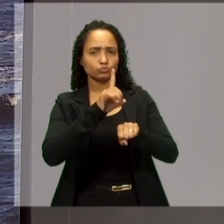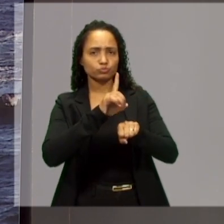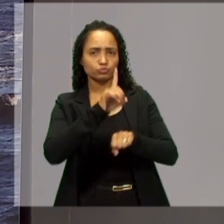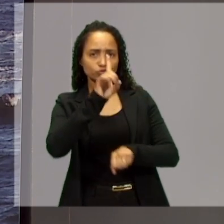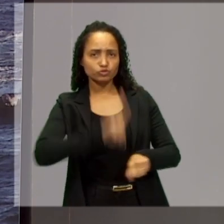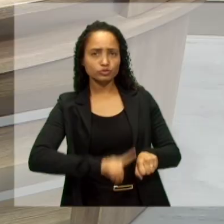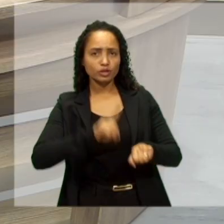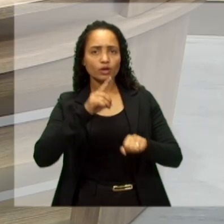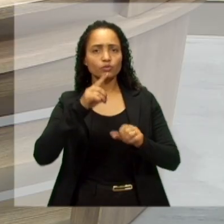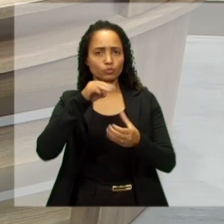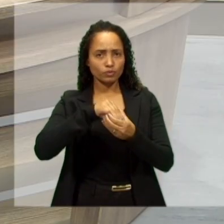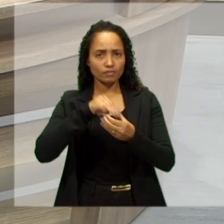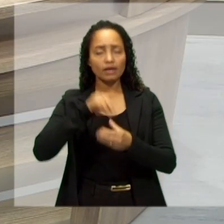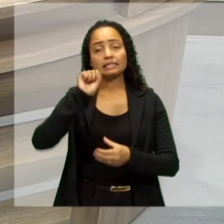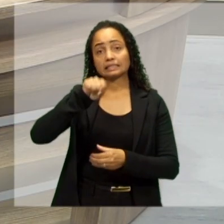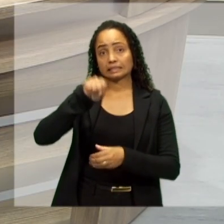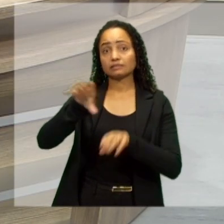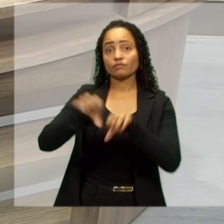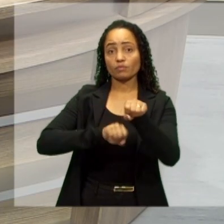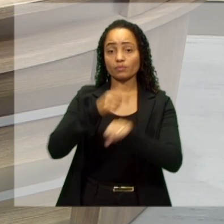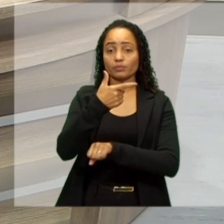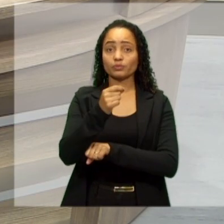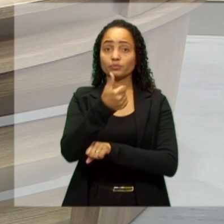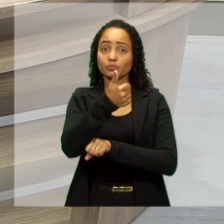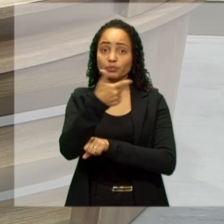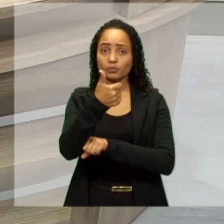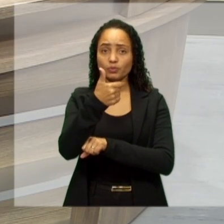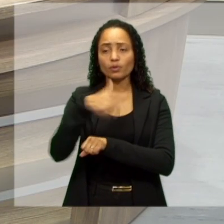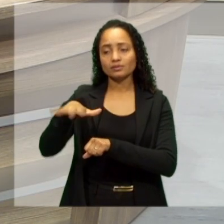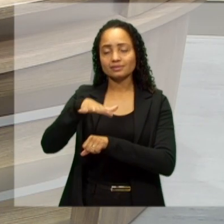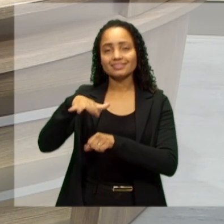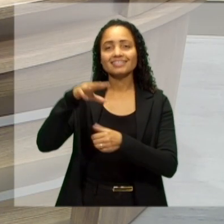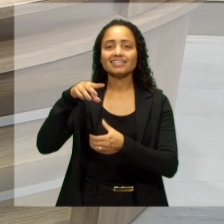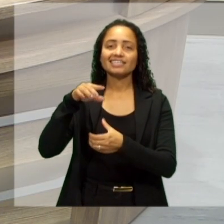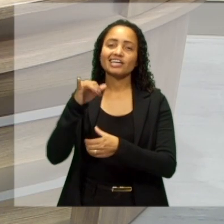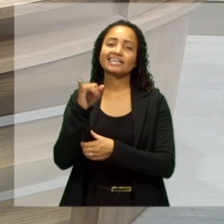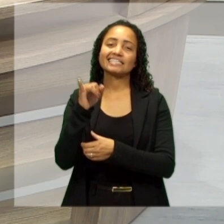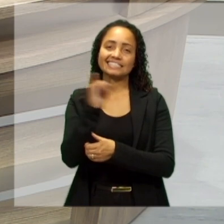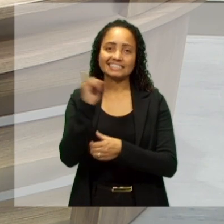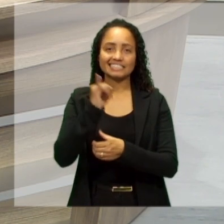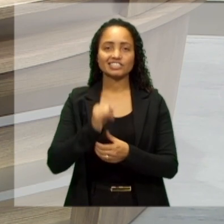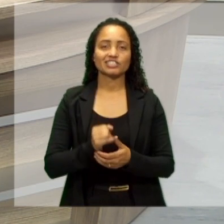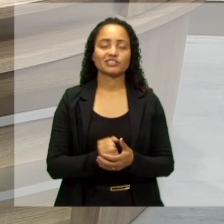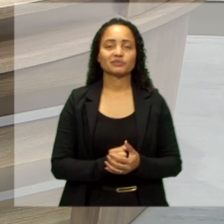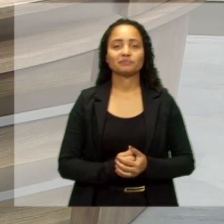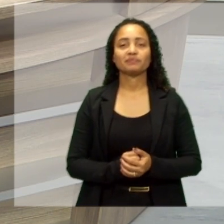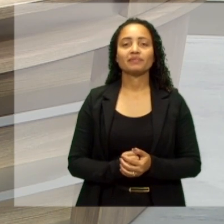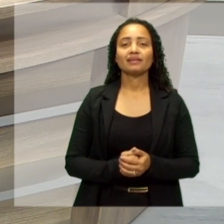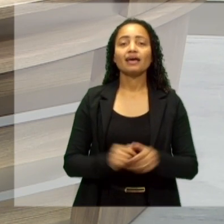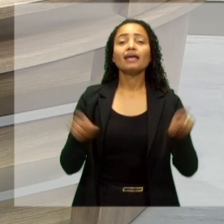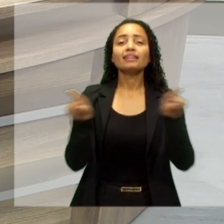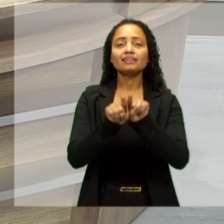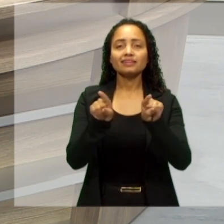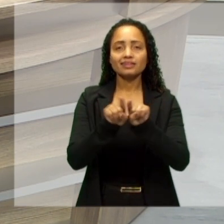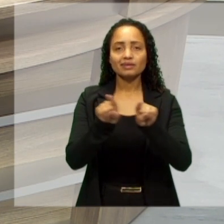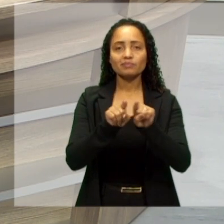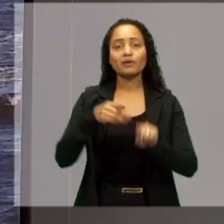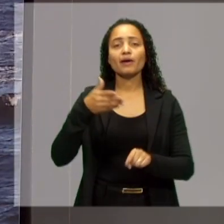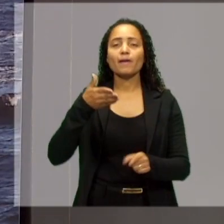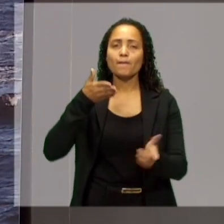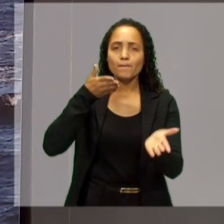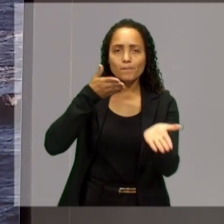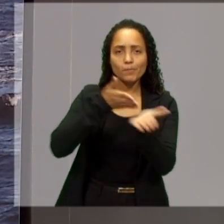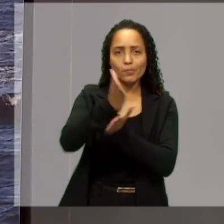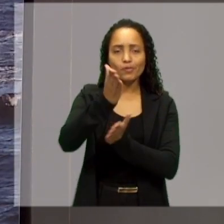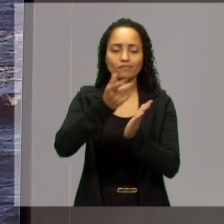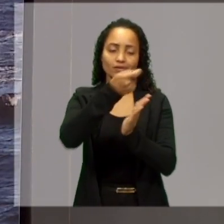em 2012, campus de Itajaí. Recente. Recente. E depois foi aprovado no concurso público e foi